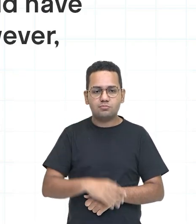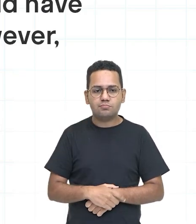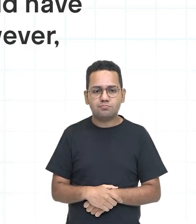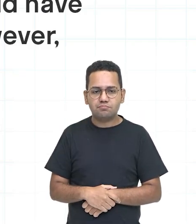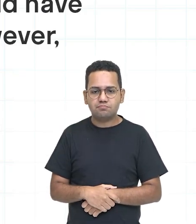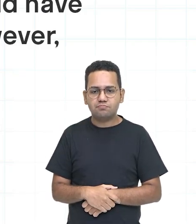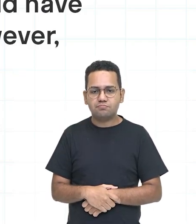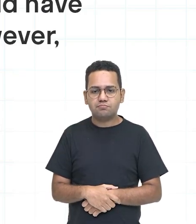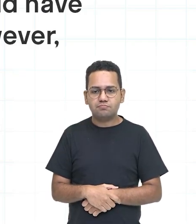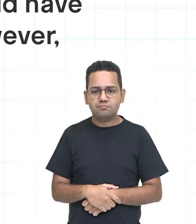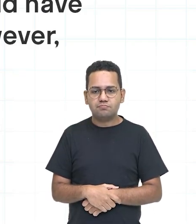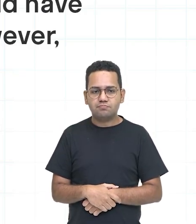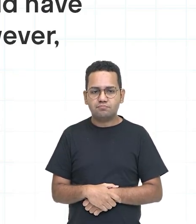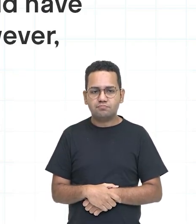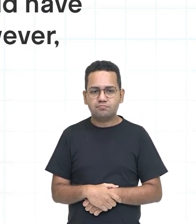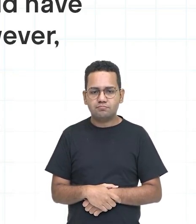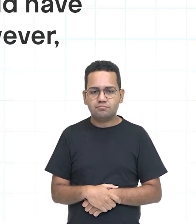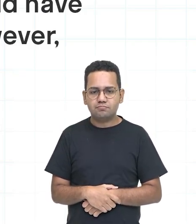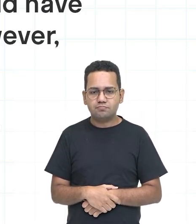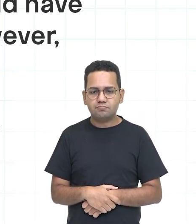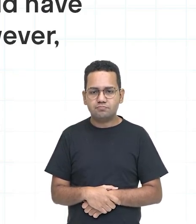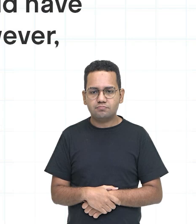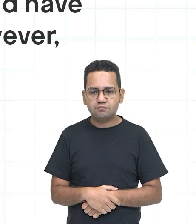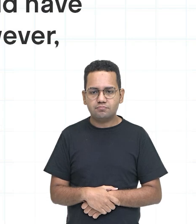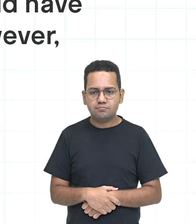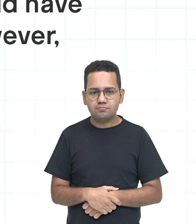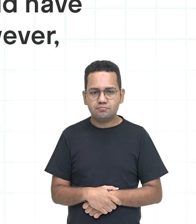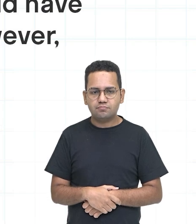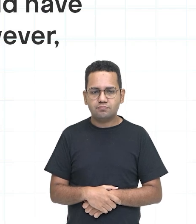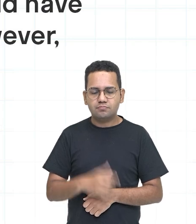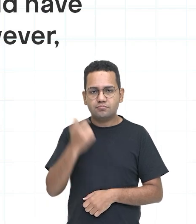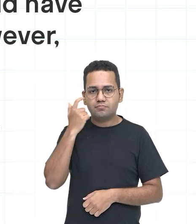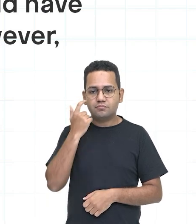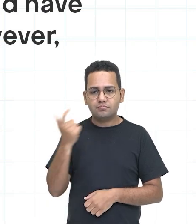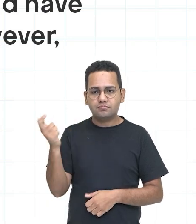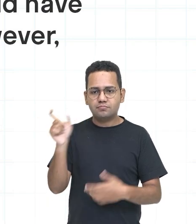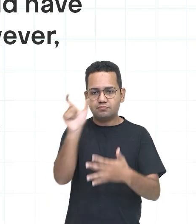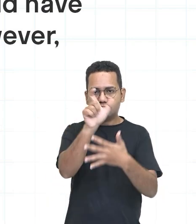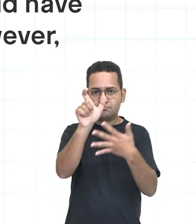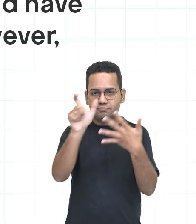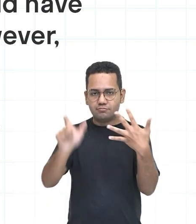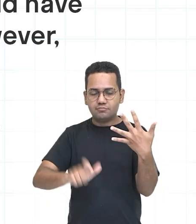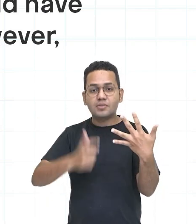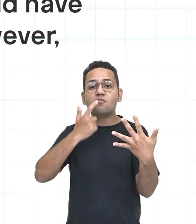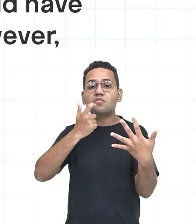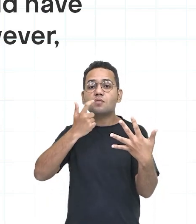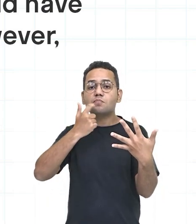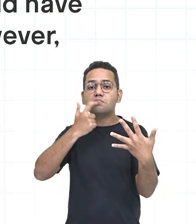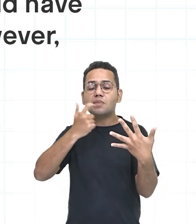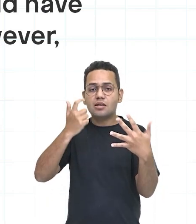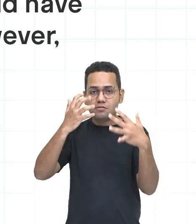são palavras bem chaves ali, tá? Multiverse, suggests, universe,